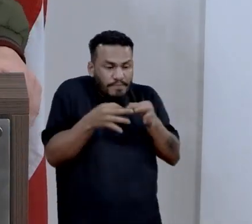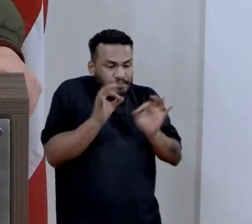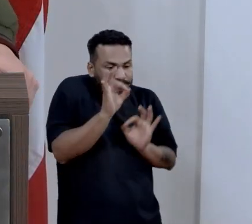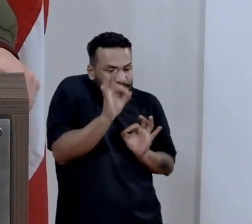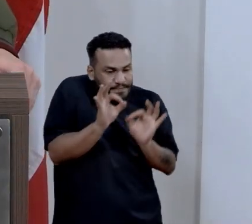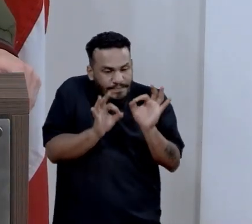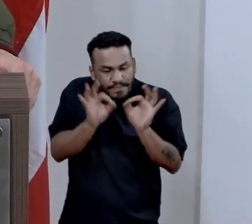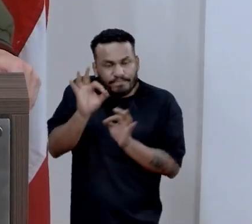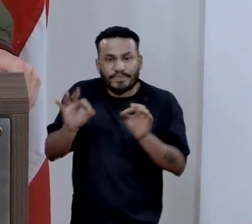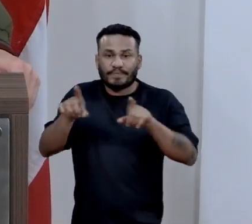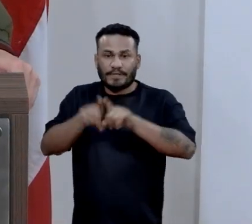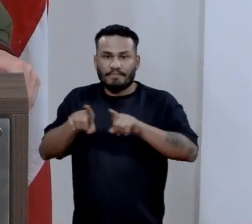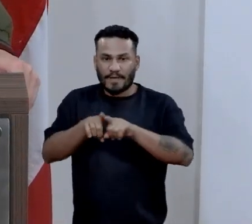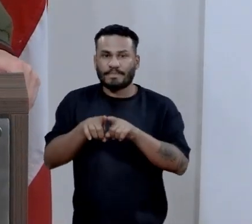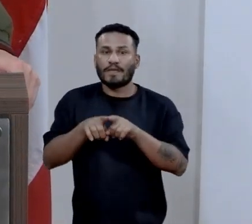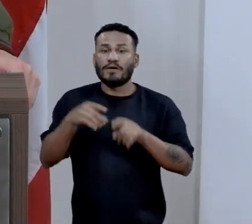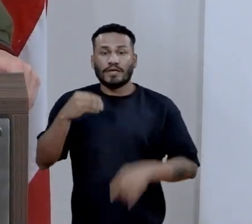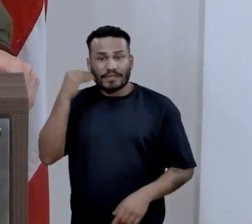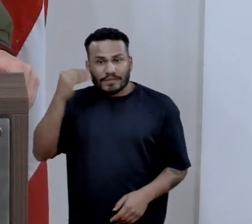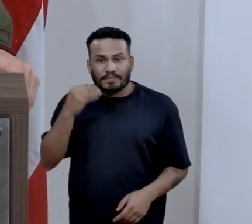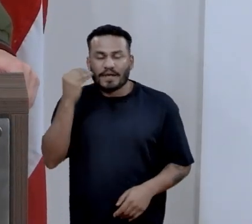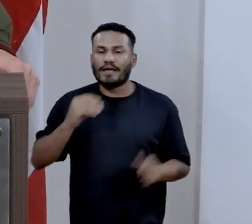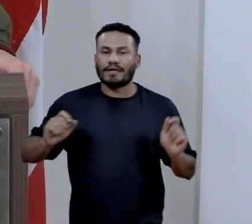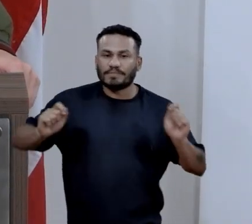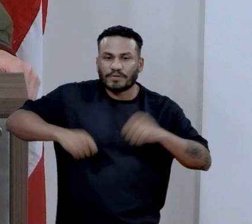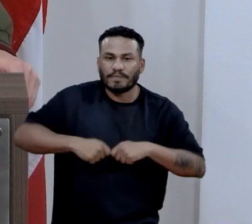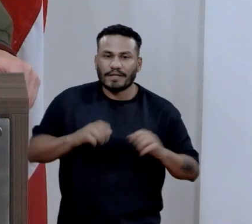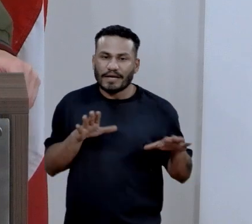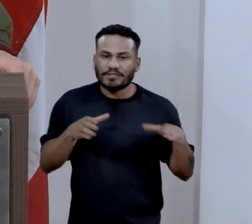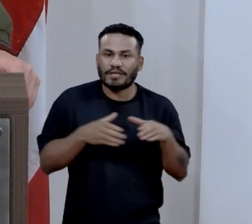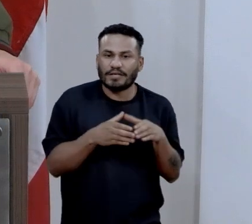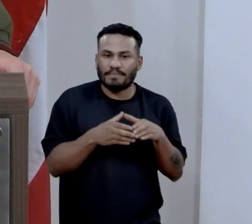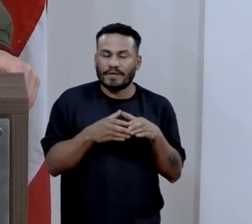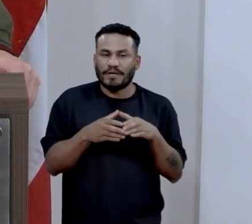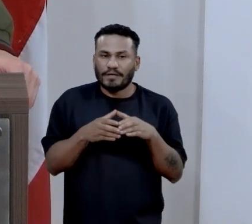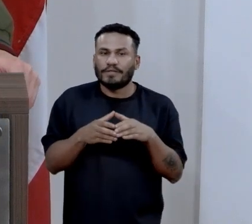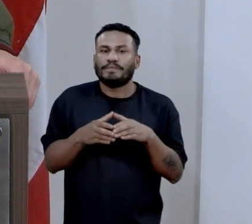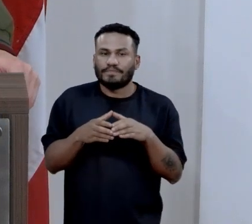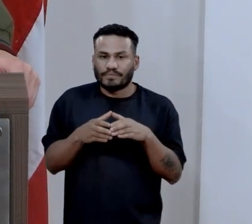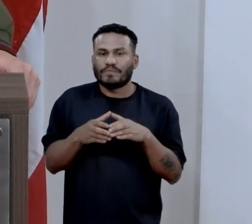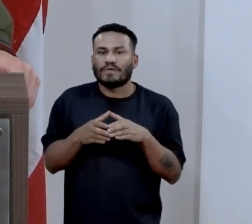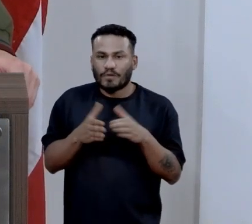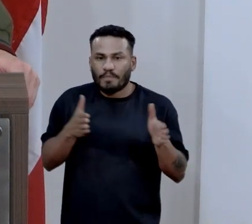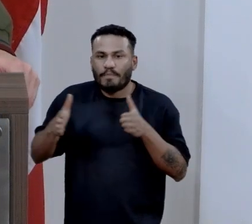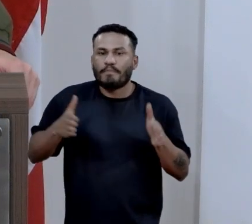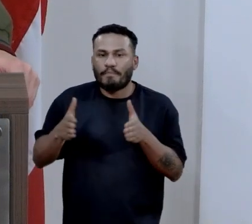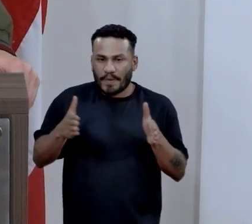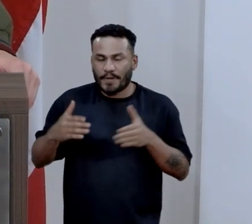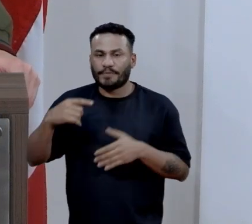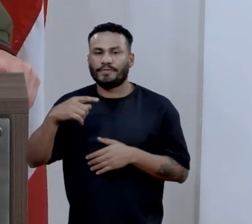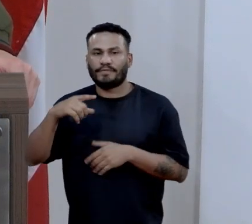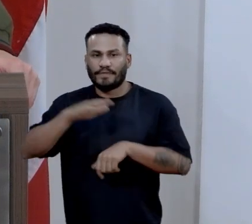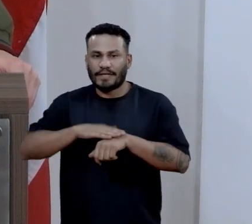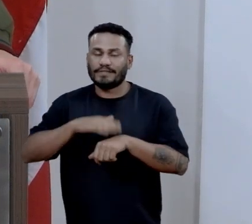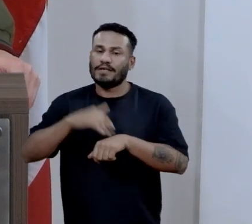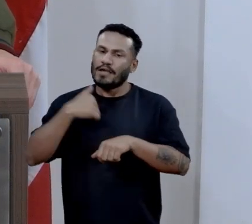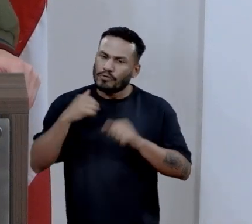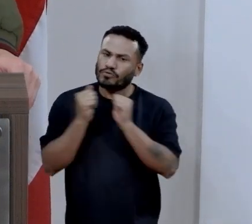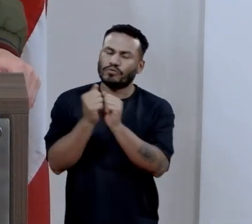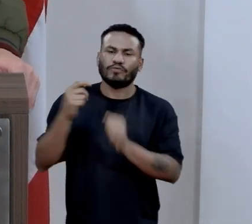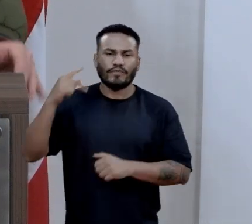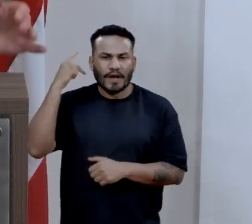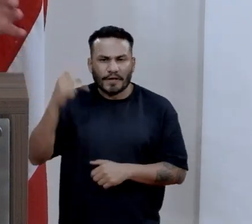foi modificando também com a experiência, com a possibilidade, com a equipe que o mandato também traz. E eu fiz coro com meus colegas